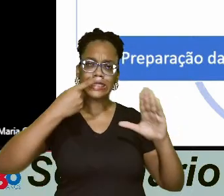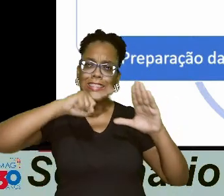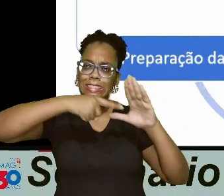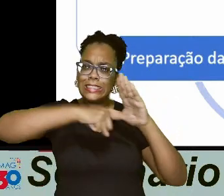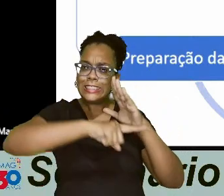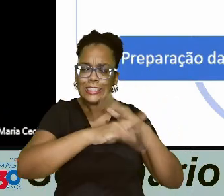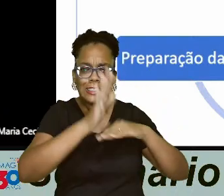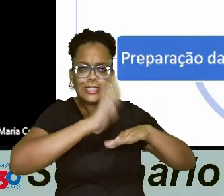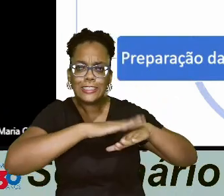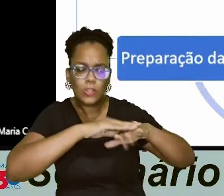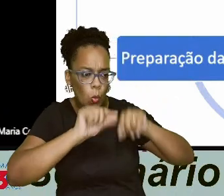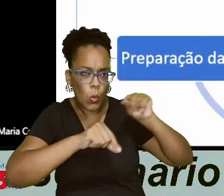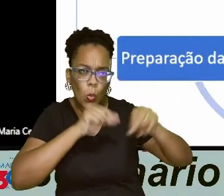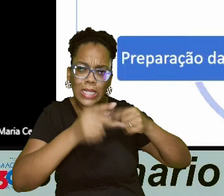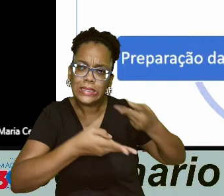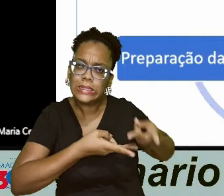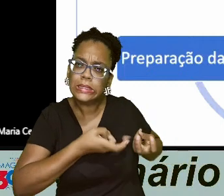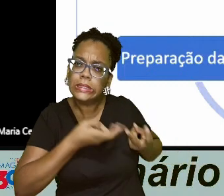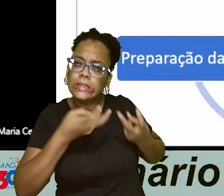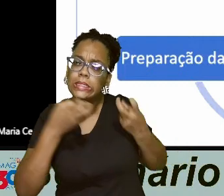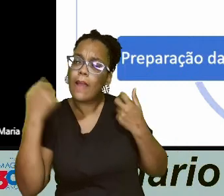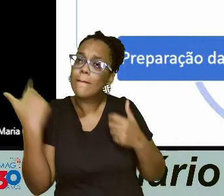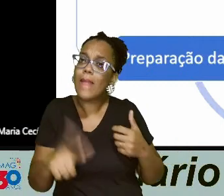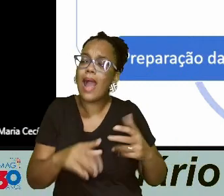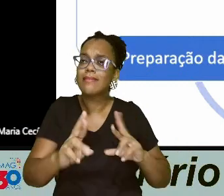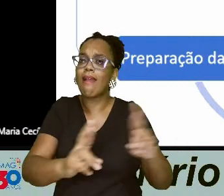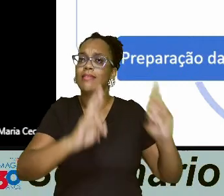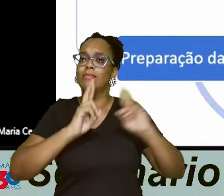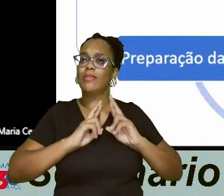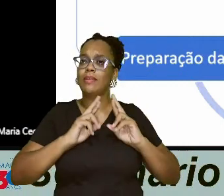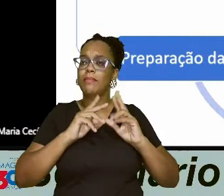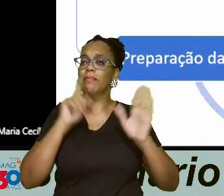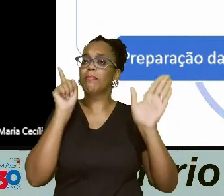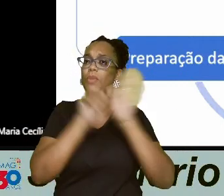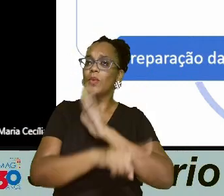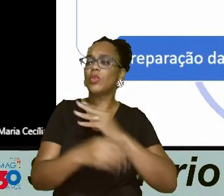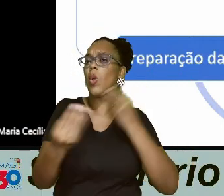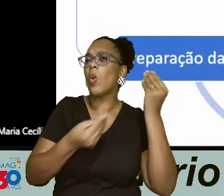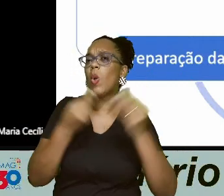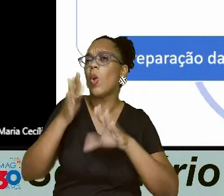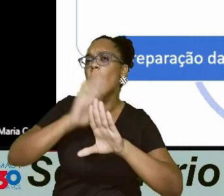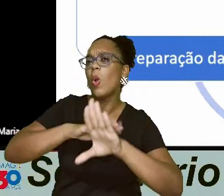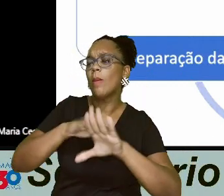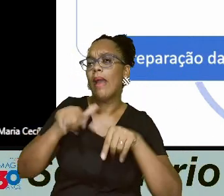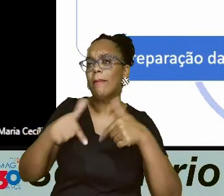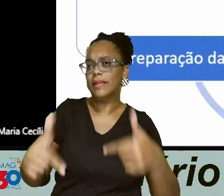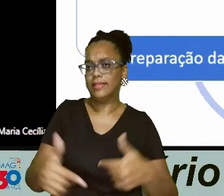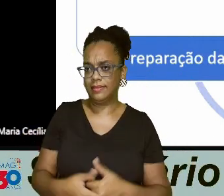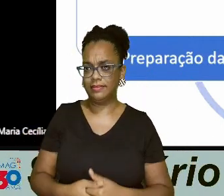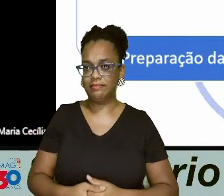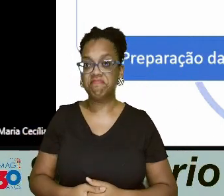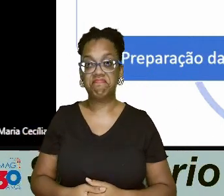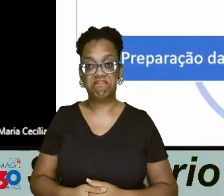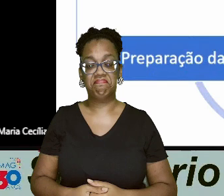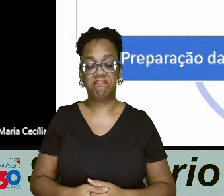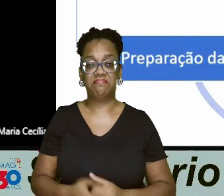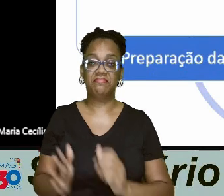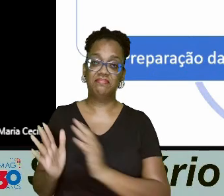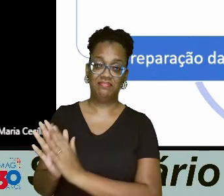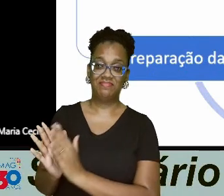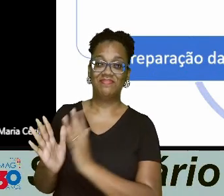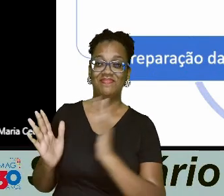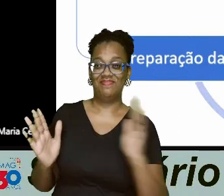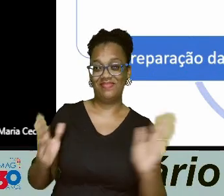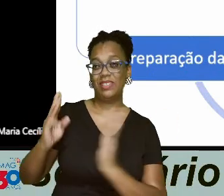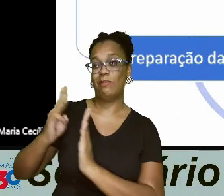poderia ser extraído para responder essa pergunta de como o precedente vem sendo aplicado. Então, esse é o nosso percurso metodológico de forma